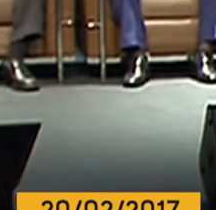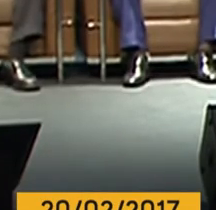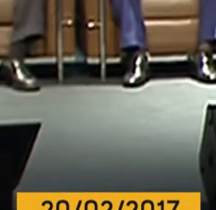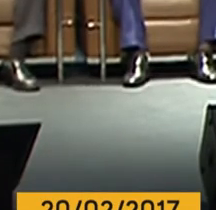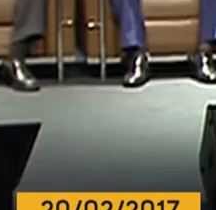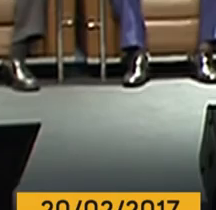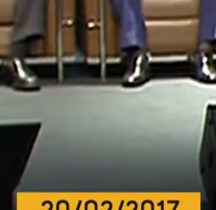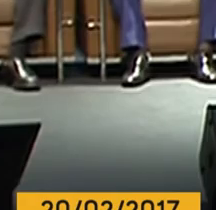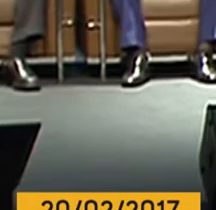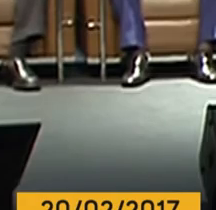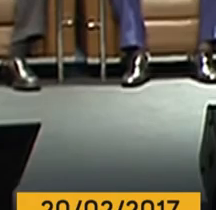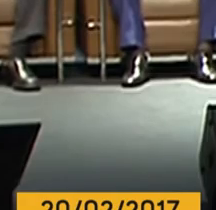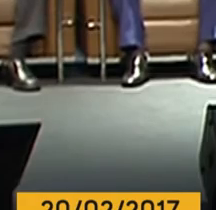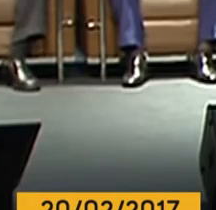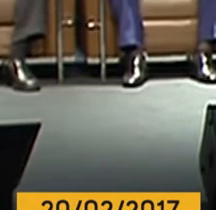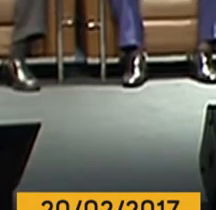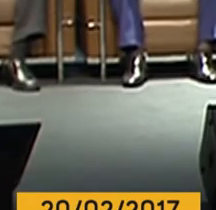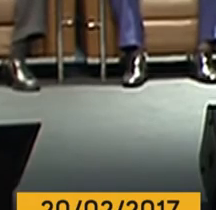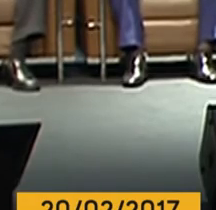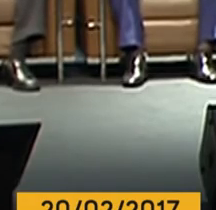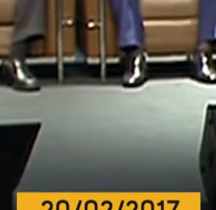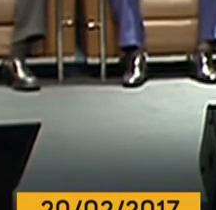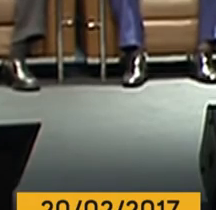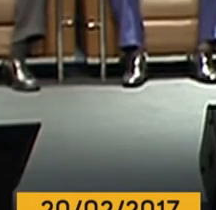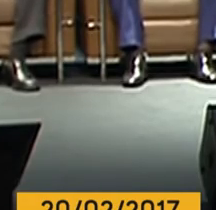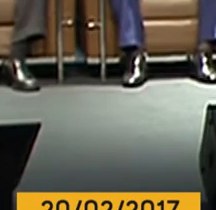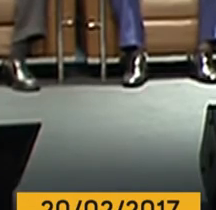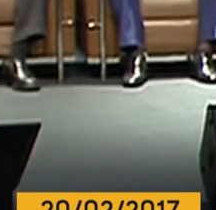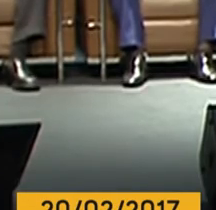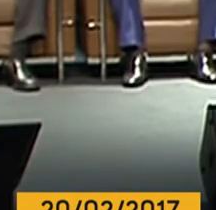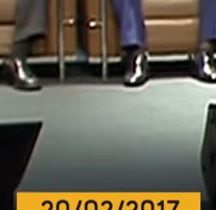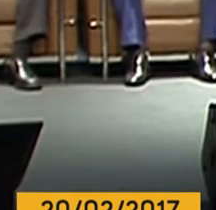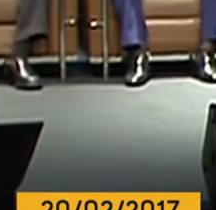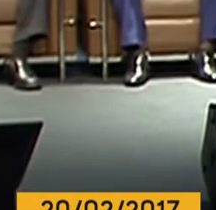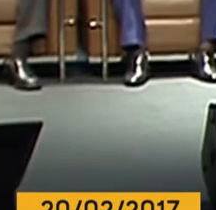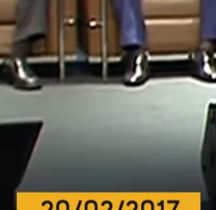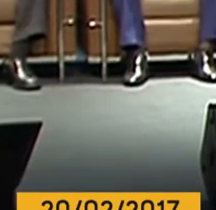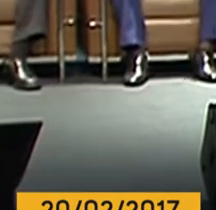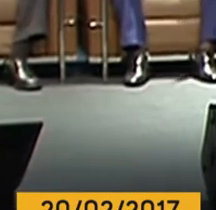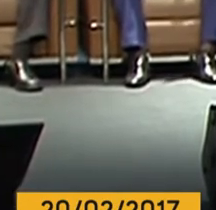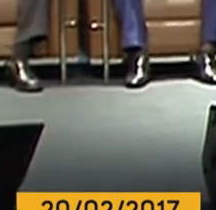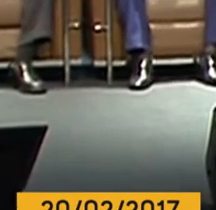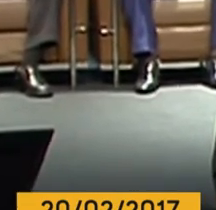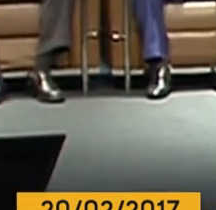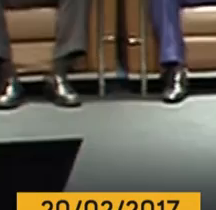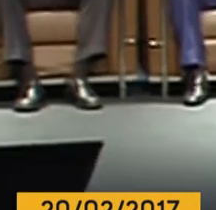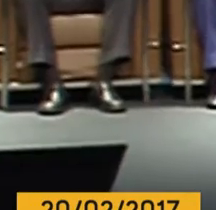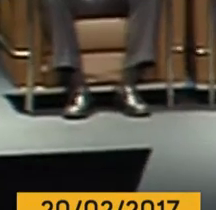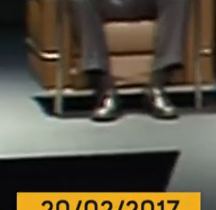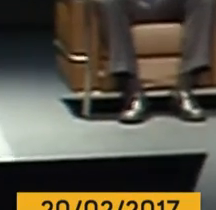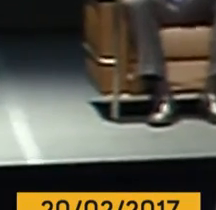Senhoras e senhores, com a palavra o excelentíssimo senhor presidente da República, Michel Temer.